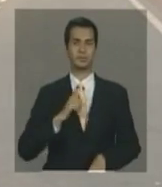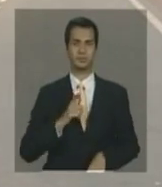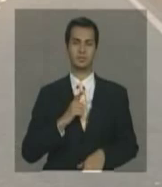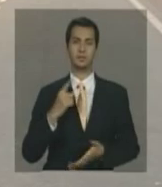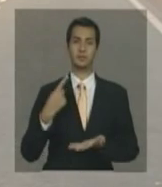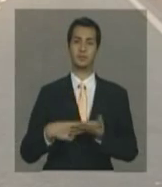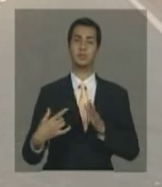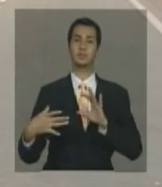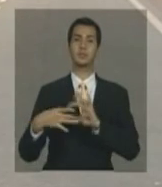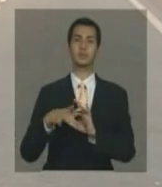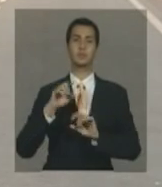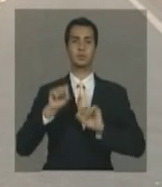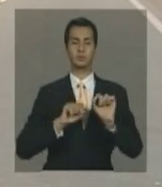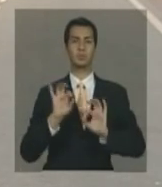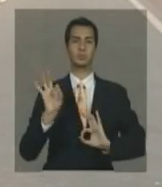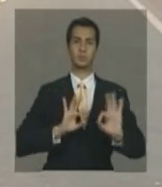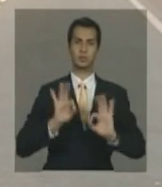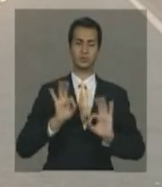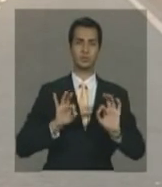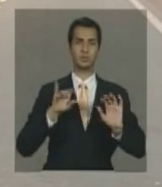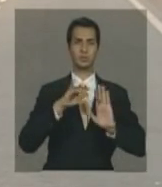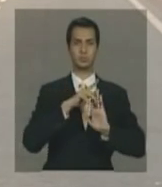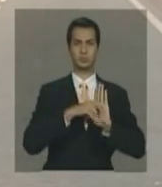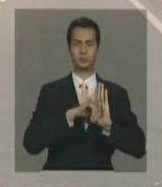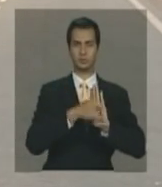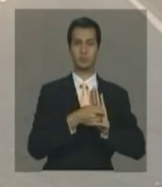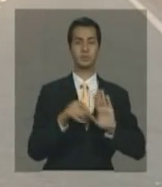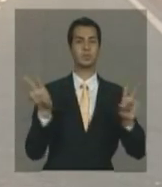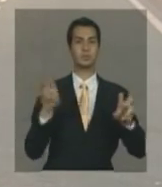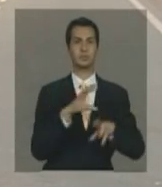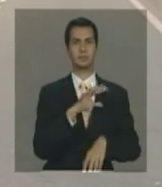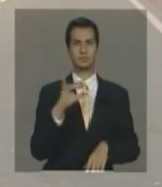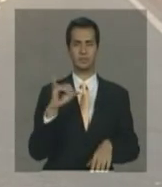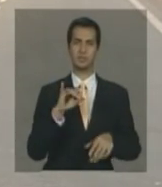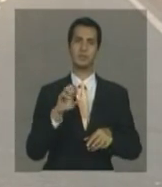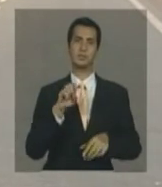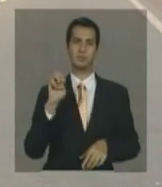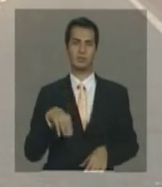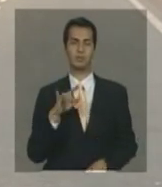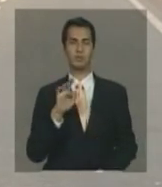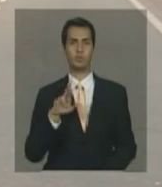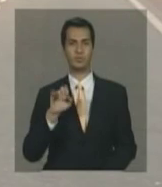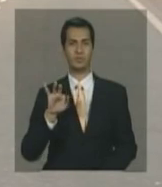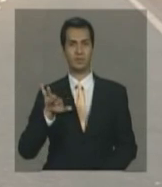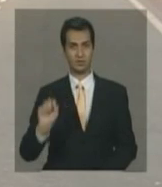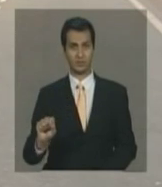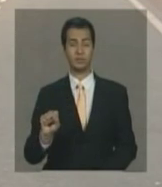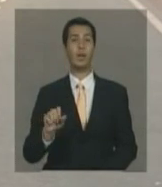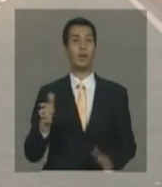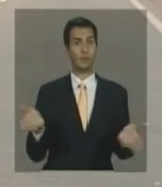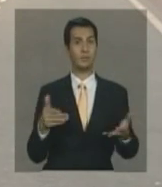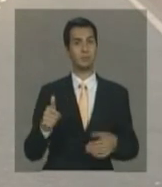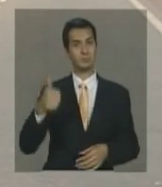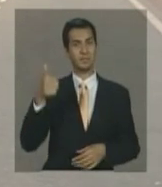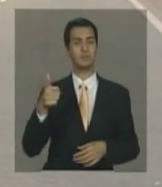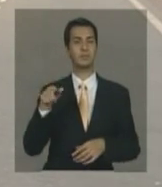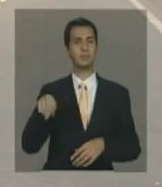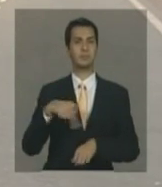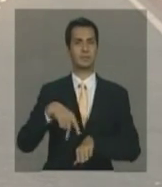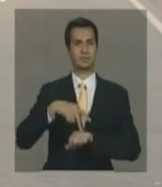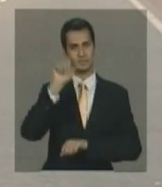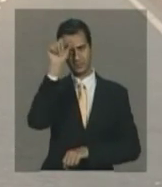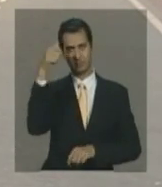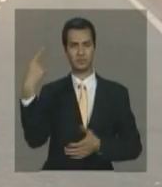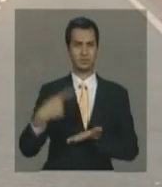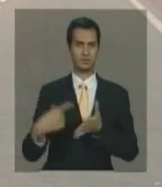do programa Ciência Sem Fronteiras. A Índia é o primeiro país emergente a se associar ao Brasil nesse projeto. O Ciência Sem Fronteiras tem a